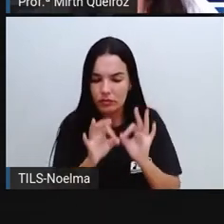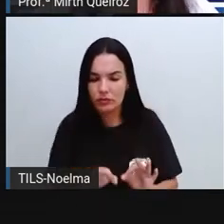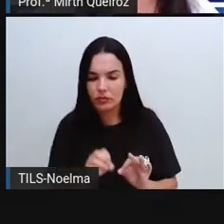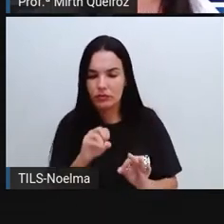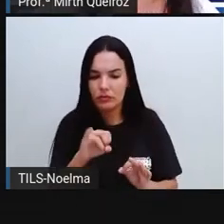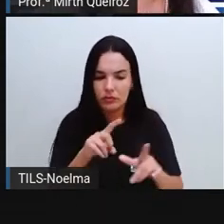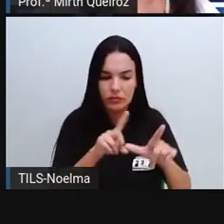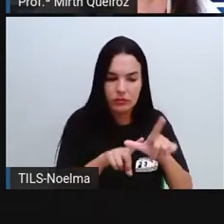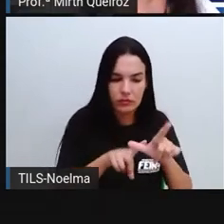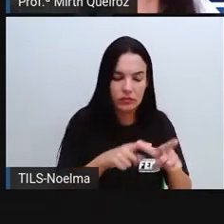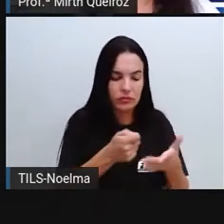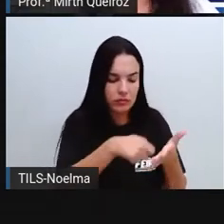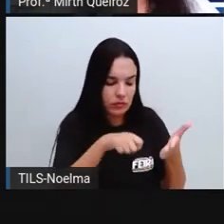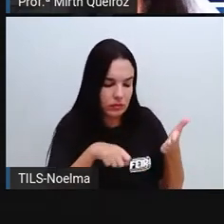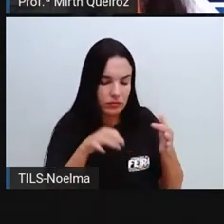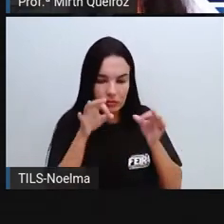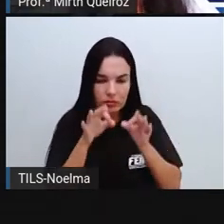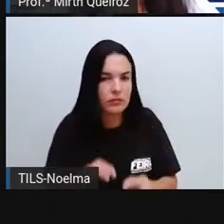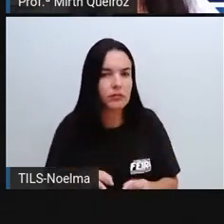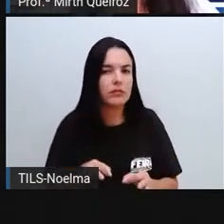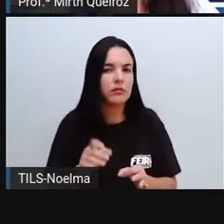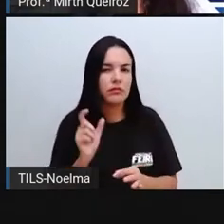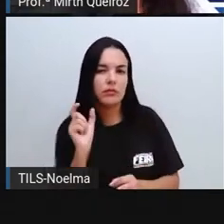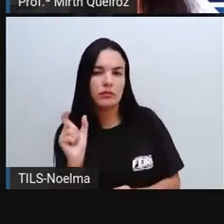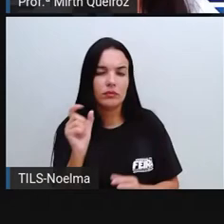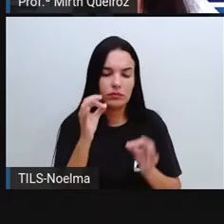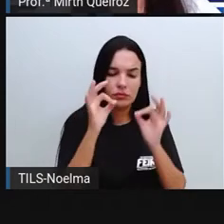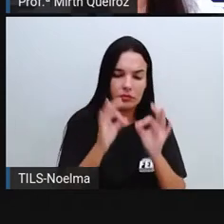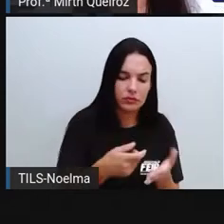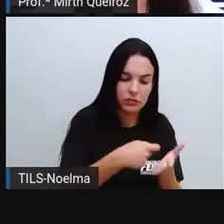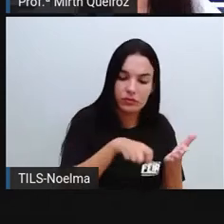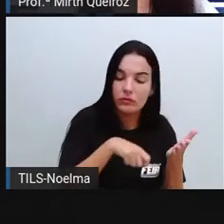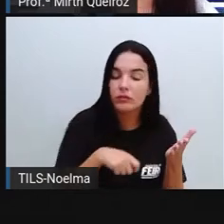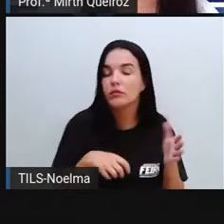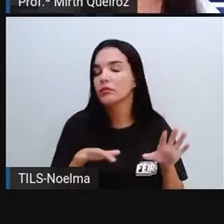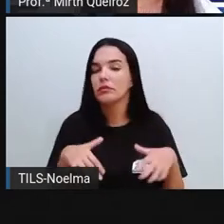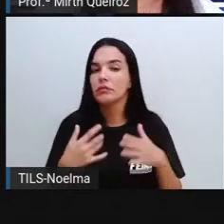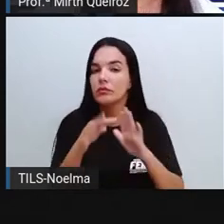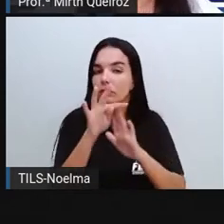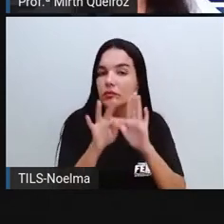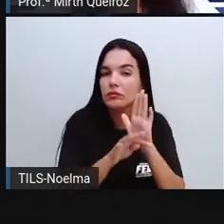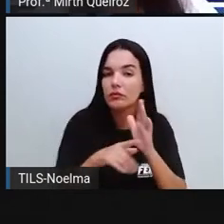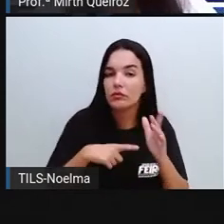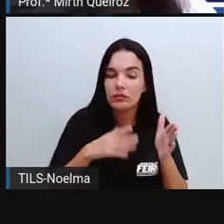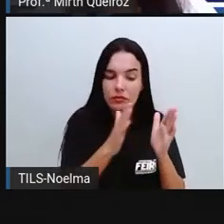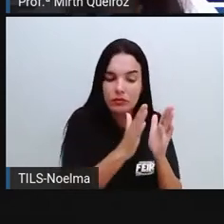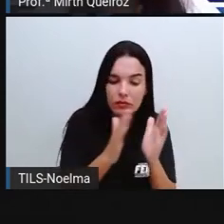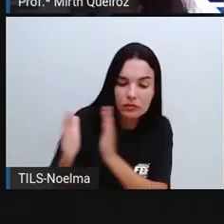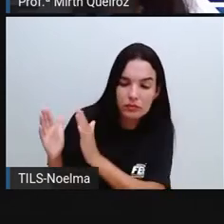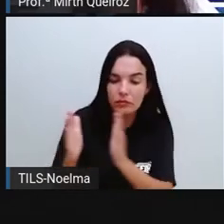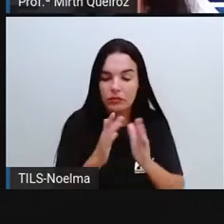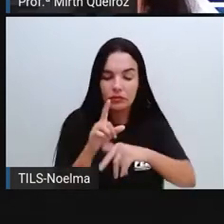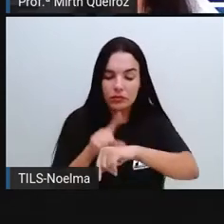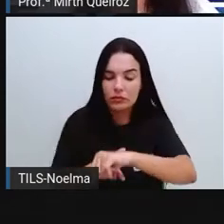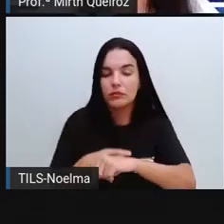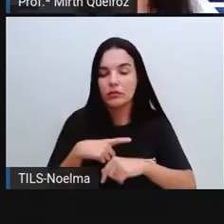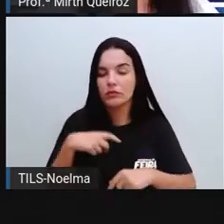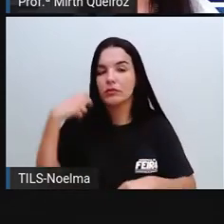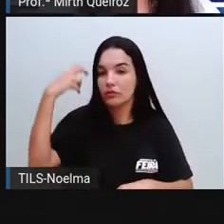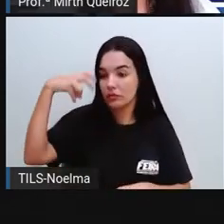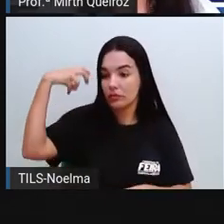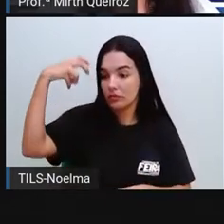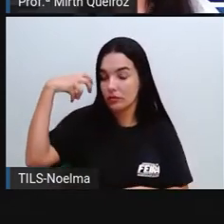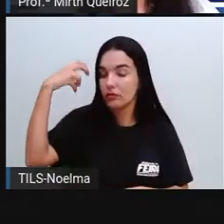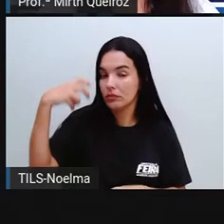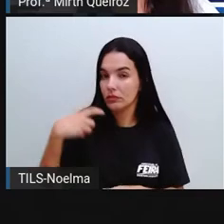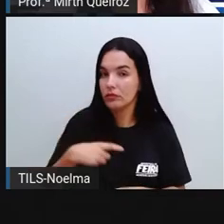está correta, se o texto tem sentido, né? Clareza, se está definido ali espaço, está definido o tempo, a gente tem toda essa preocupação